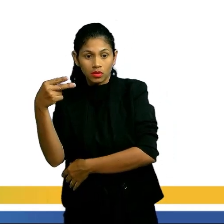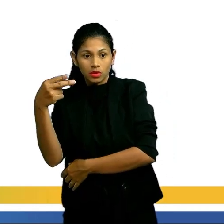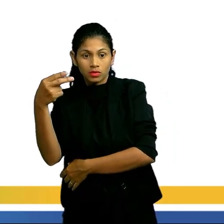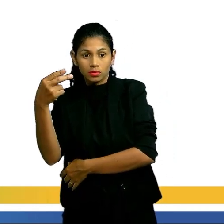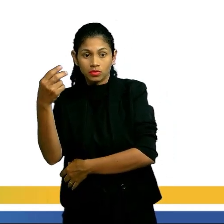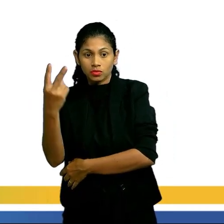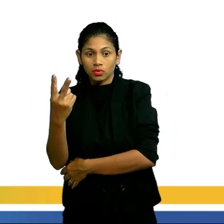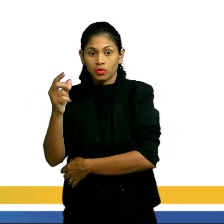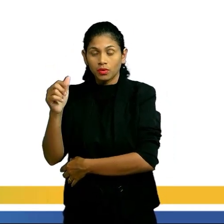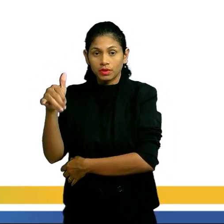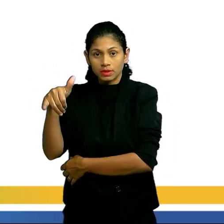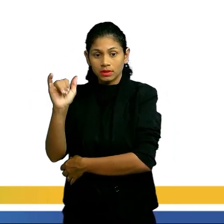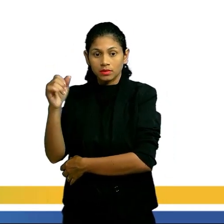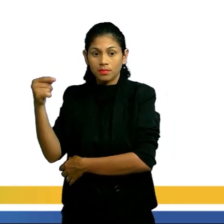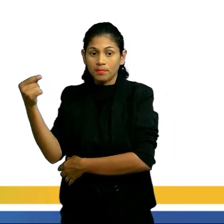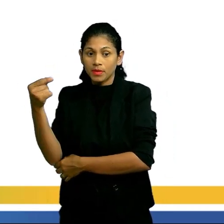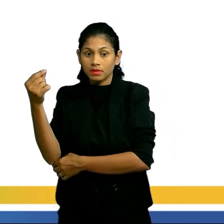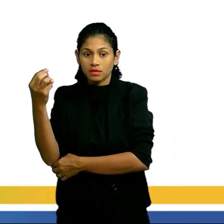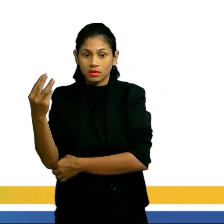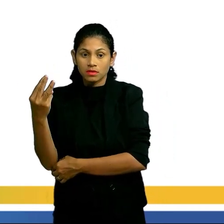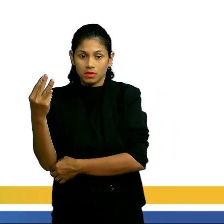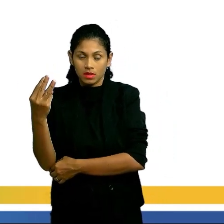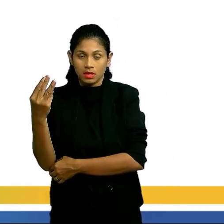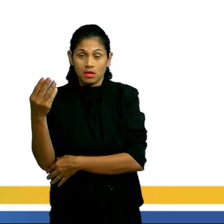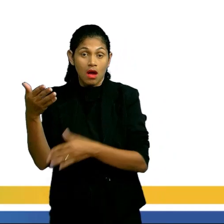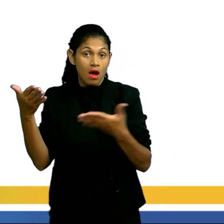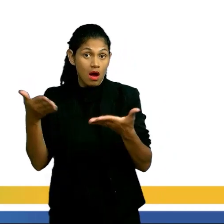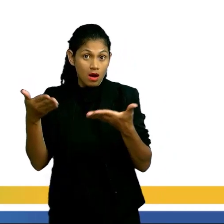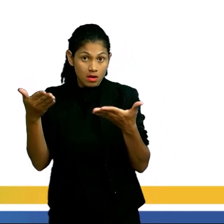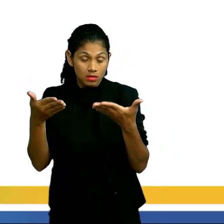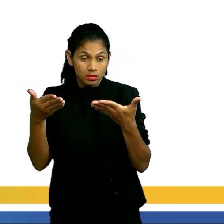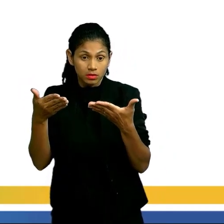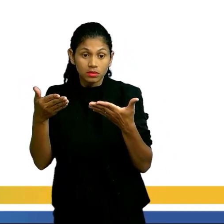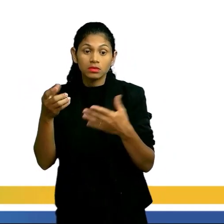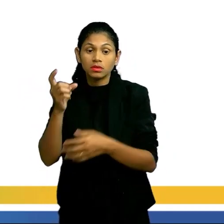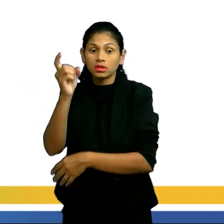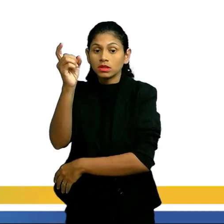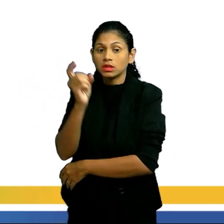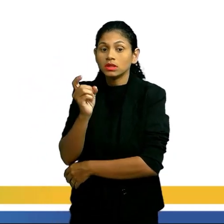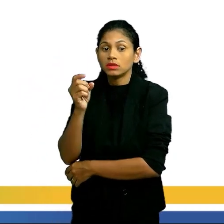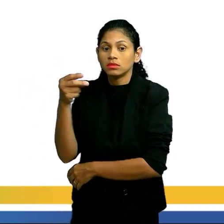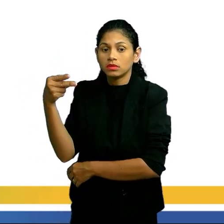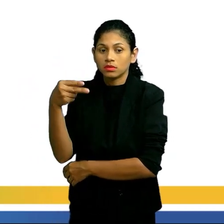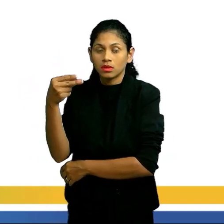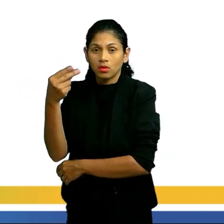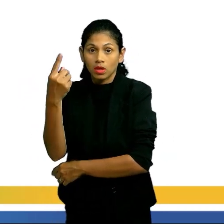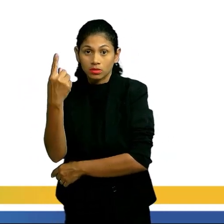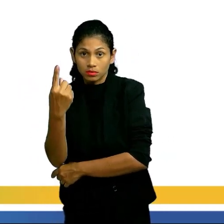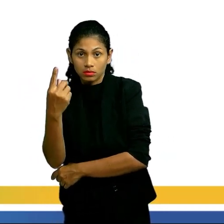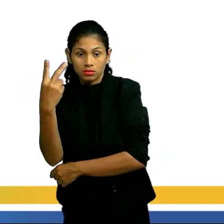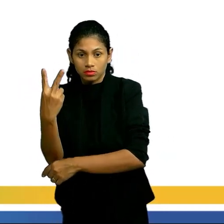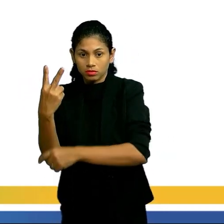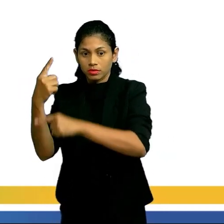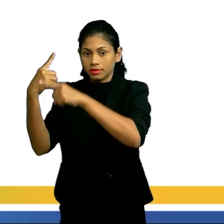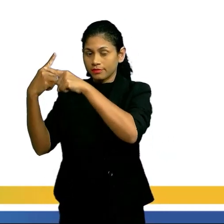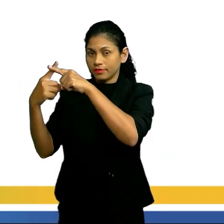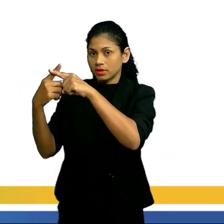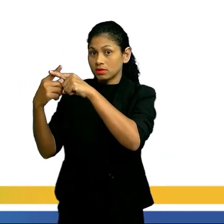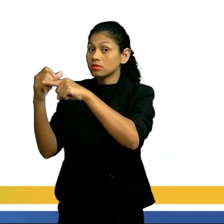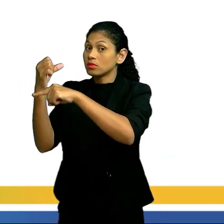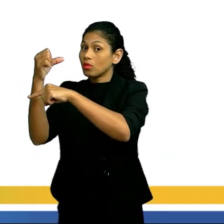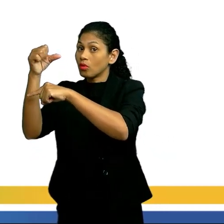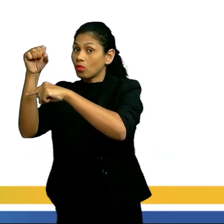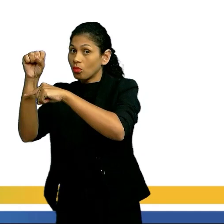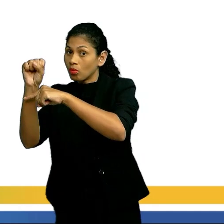a 2 vezes 8 quintos menos 3. 2 vezes 8 vai dar 16. 16 sobre